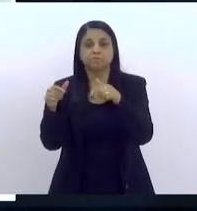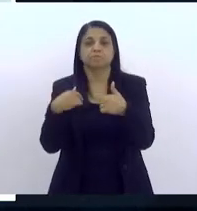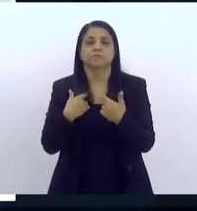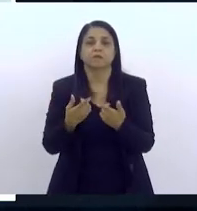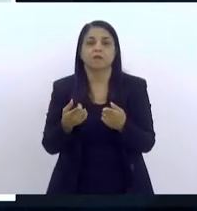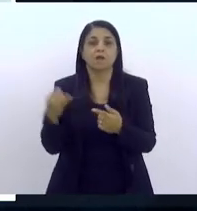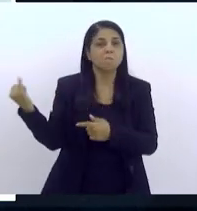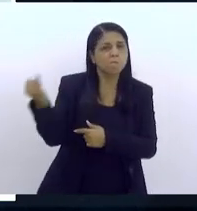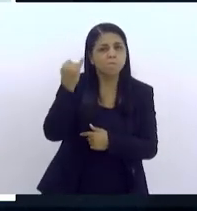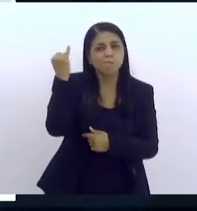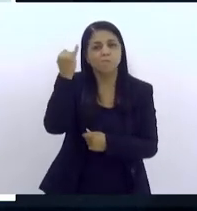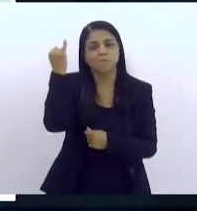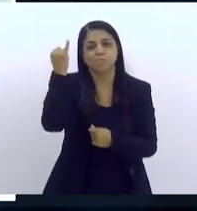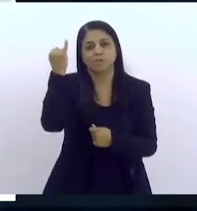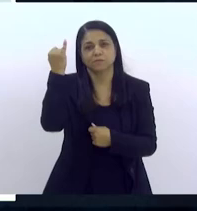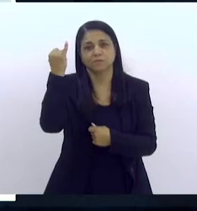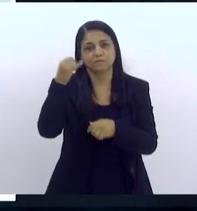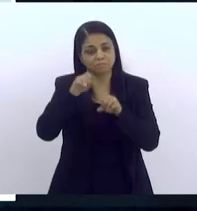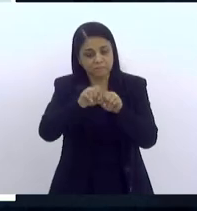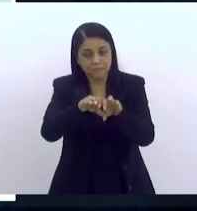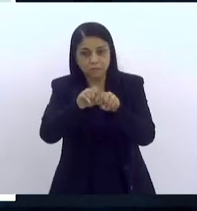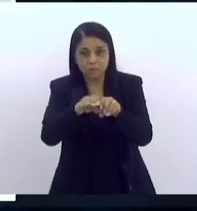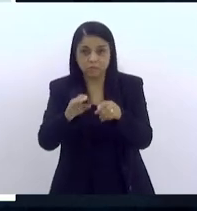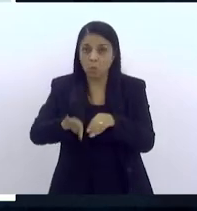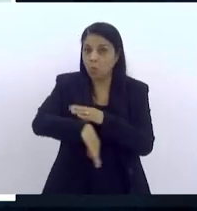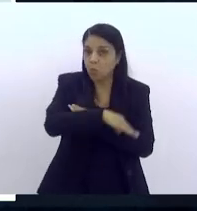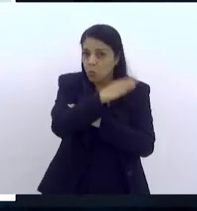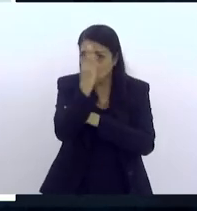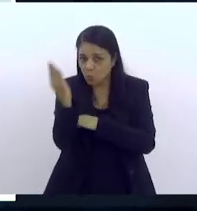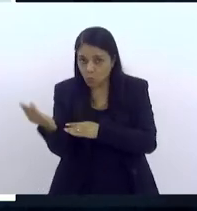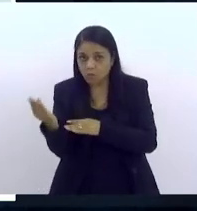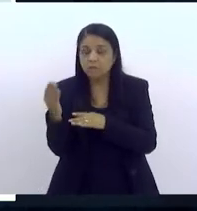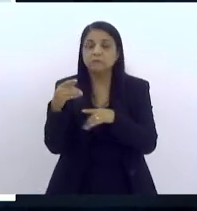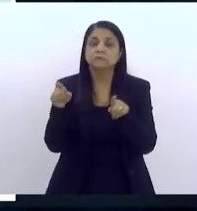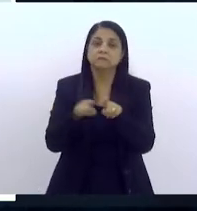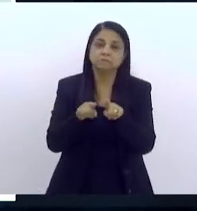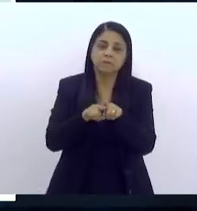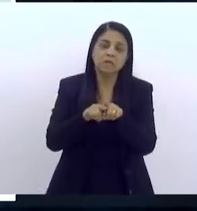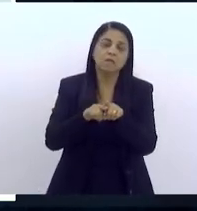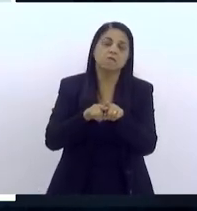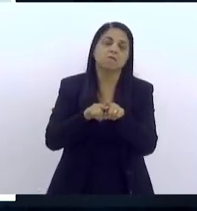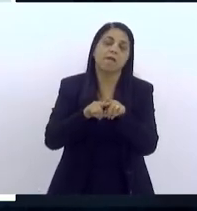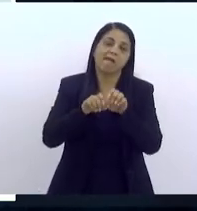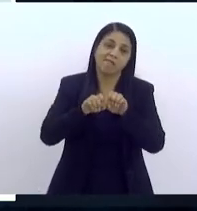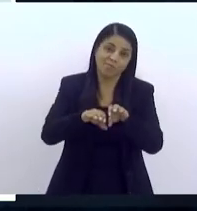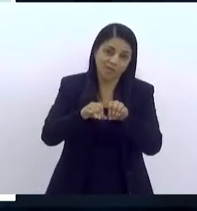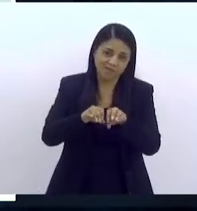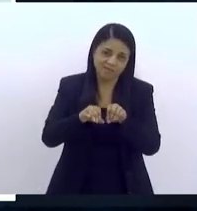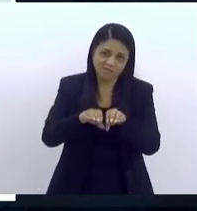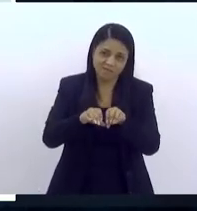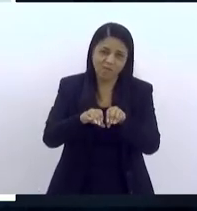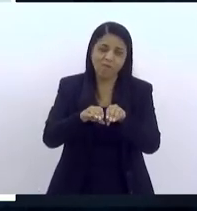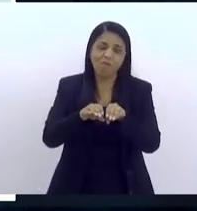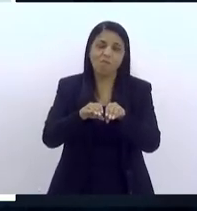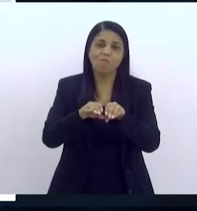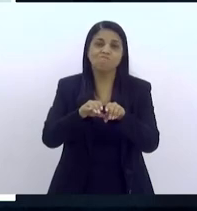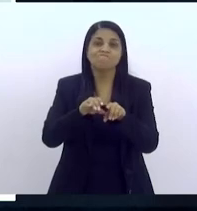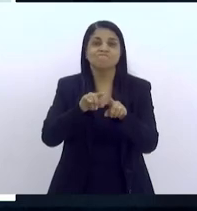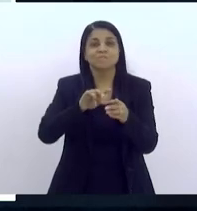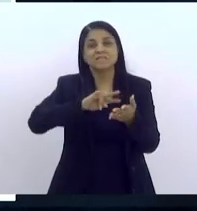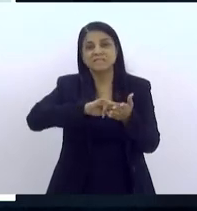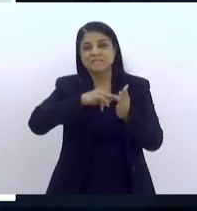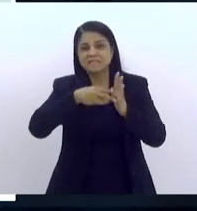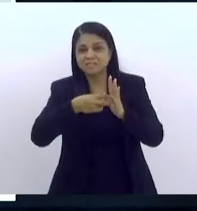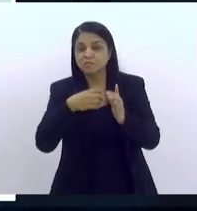a importância também da educação integral e aí da educação integral que seja de fato uma educação integral e não